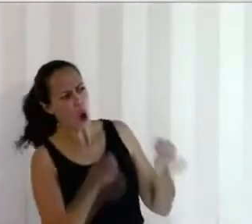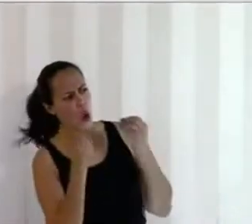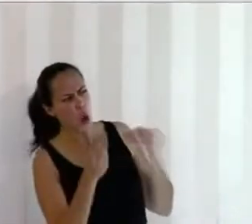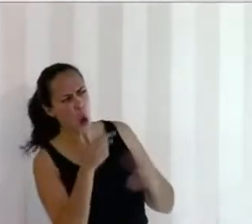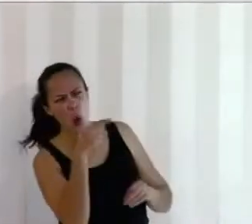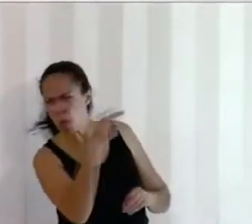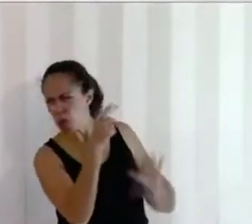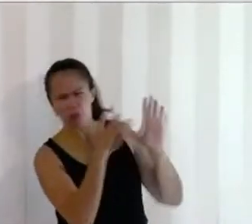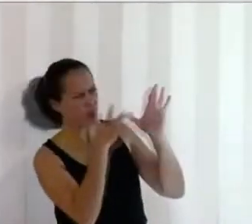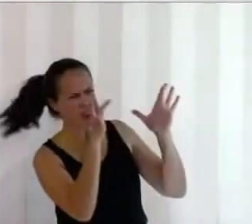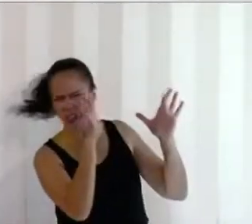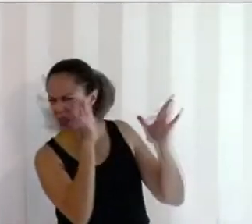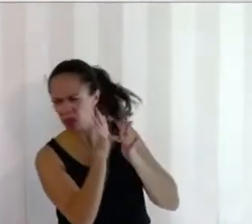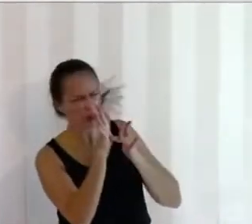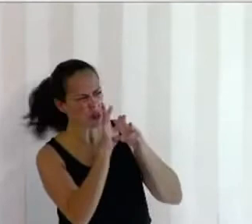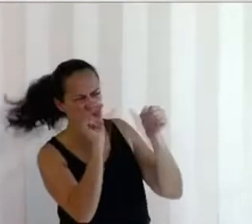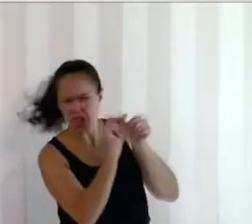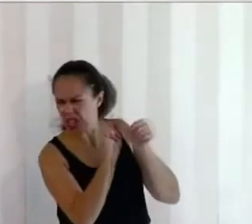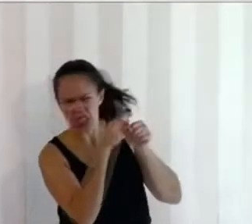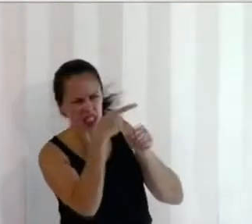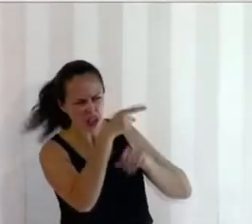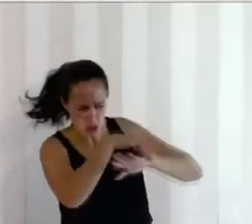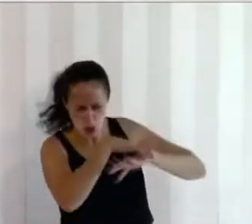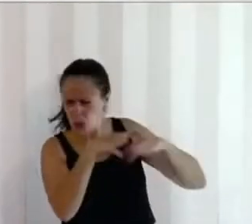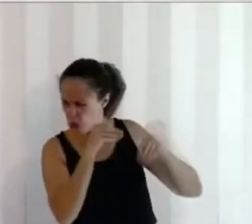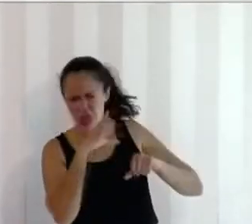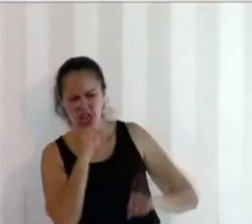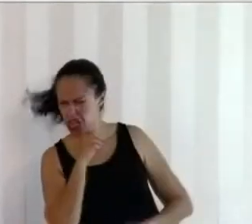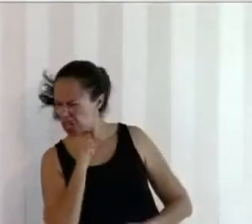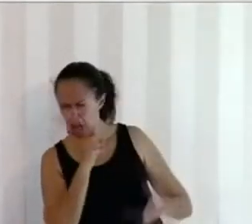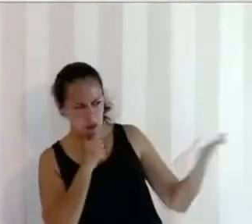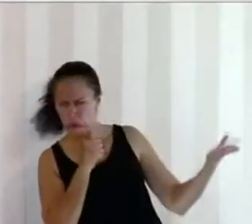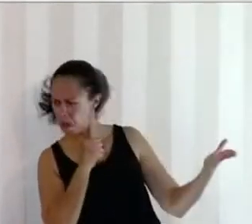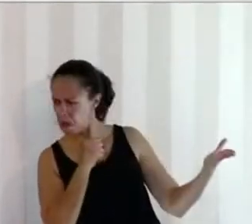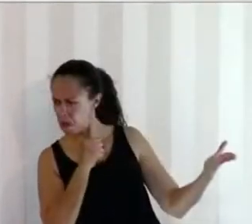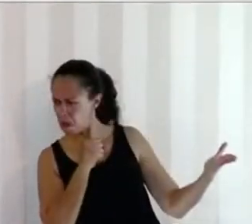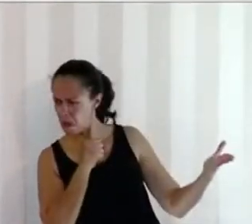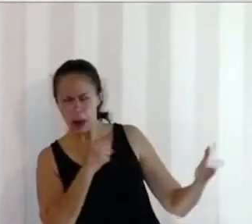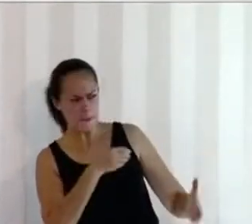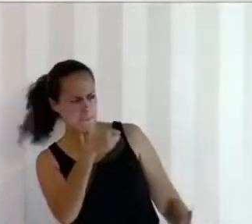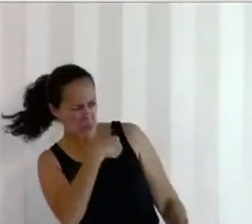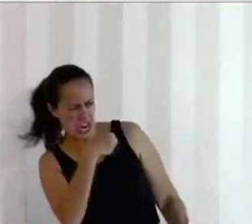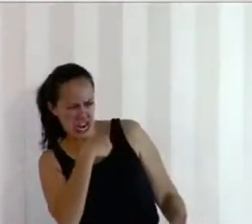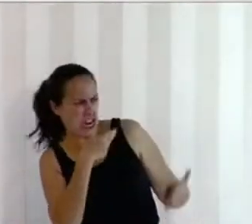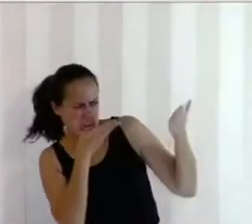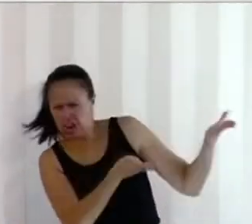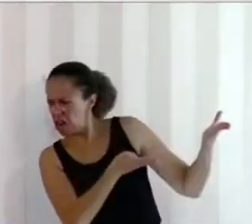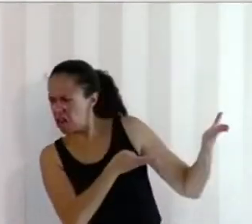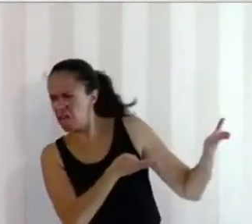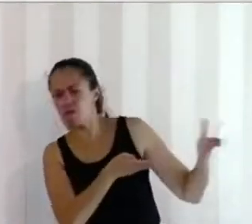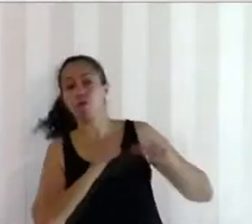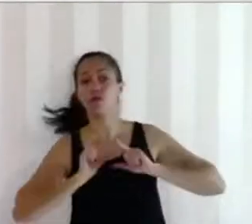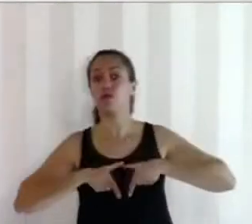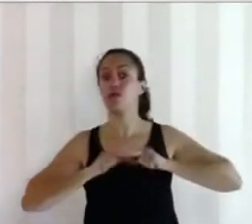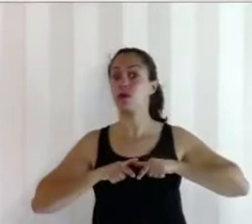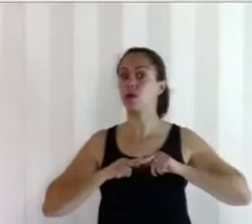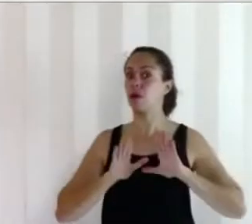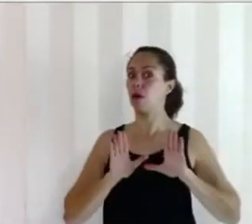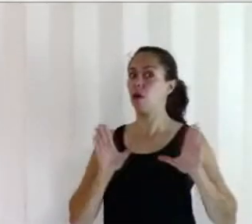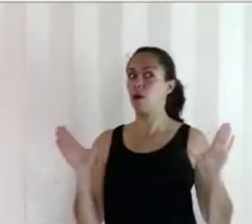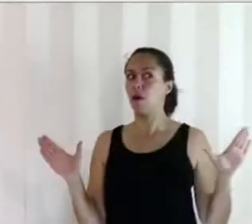não fazer absolutamente nada. Mas para Jesus, sábado era tempo de